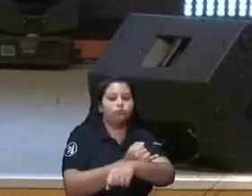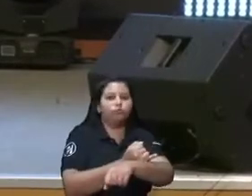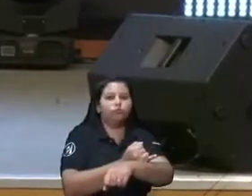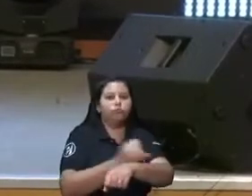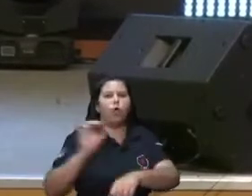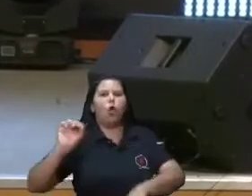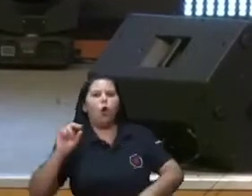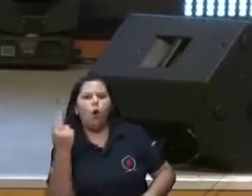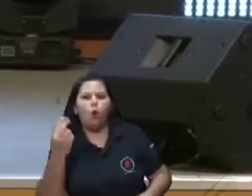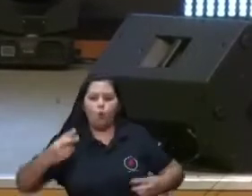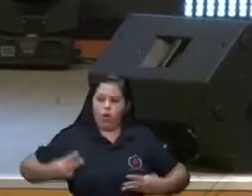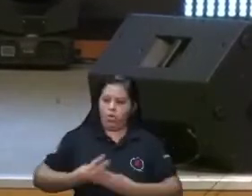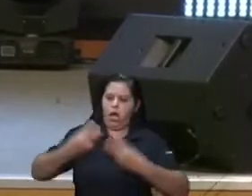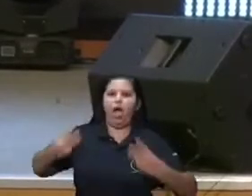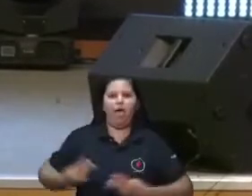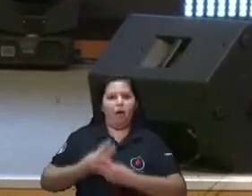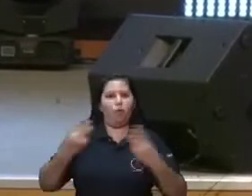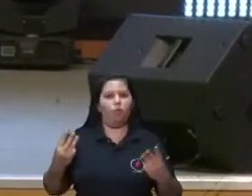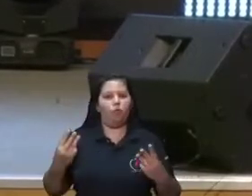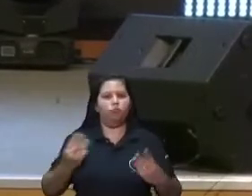ou é Israel?